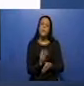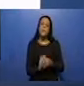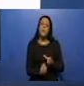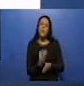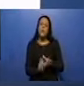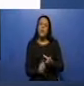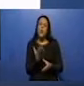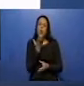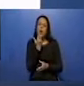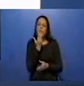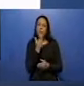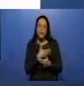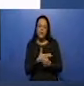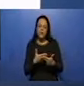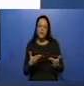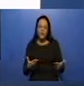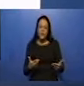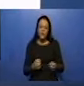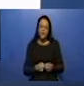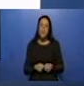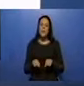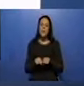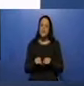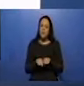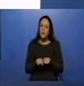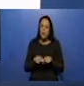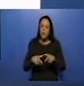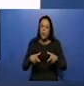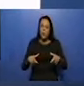junto aí do aumento de animais e pessoas.